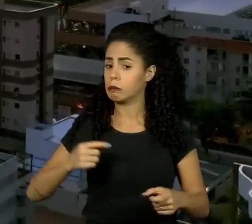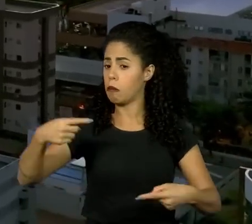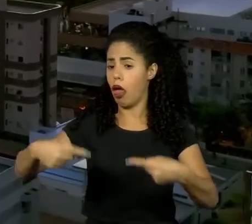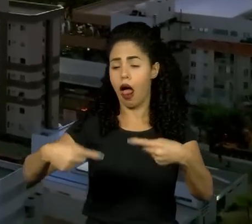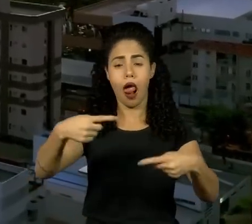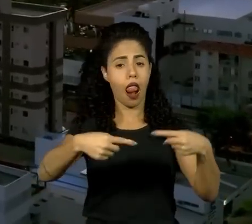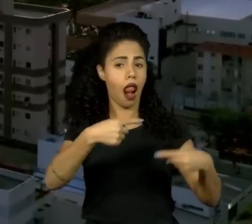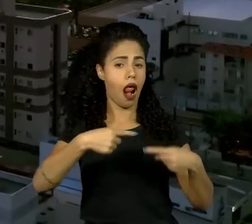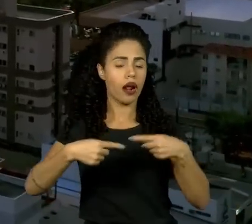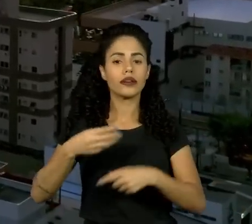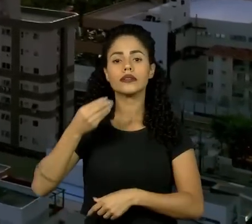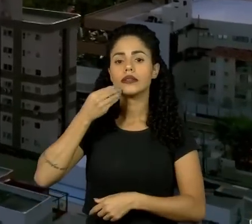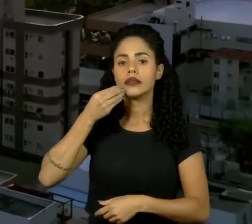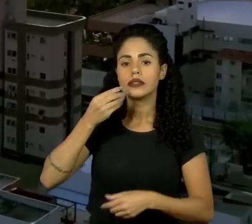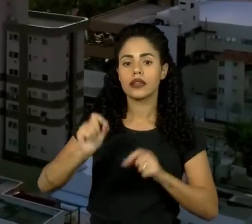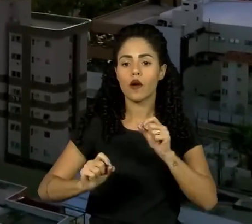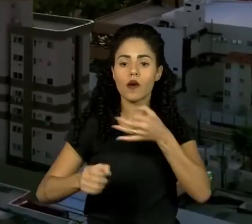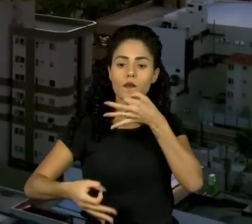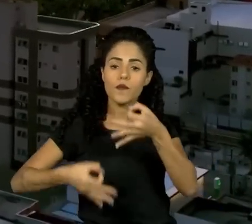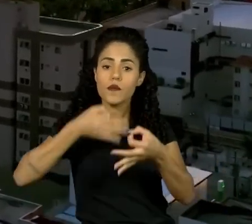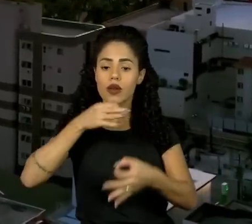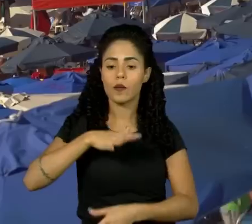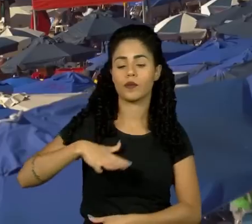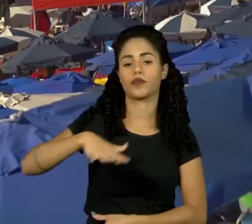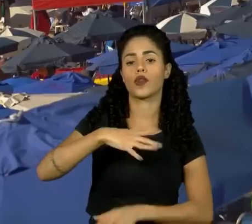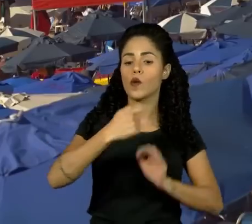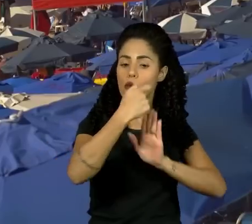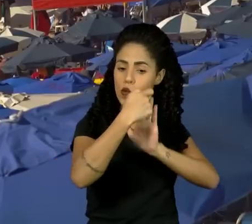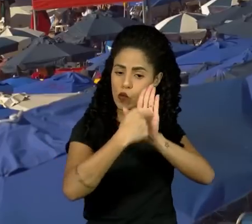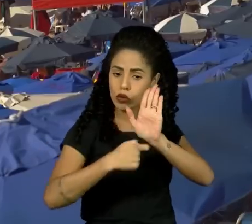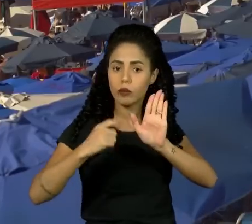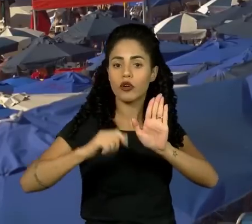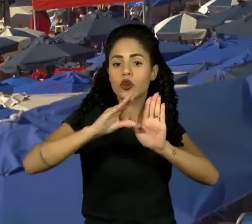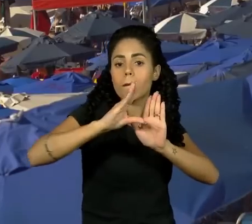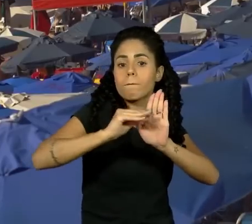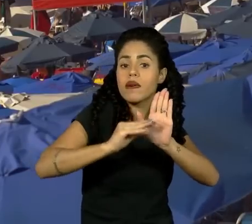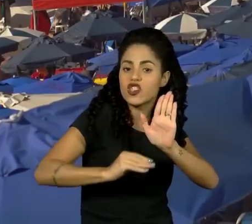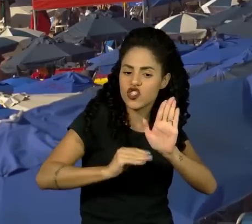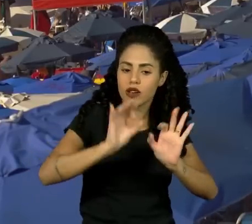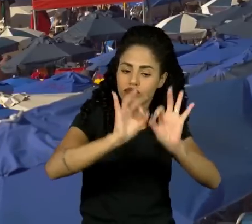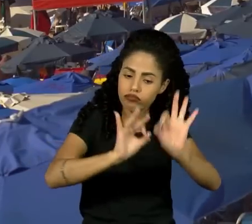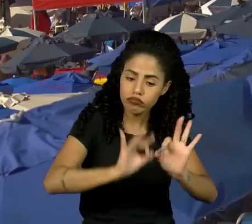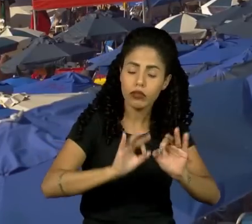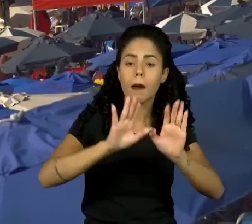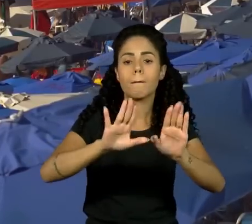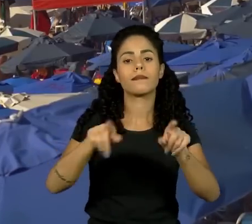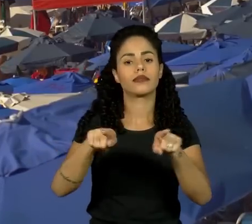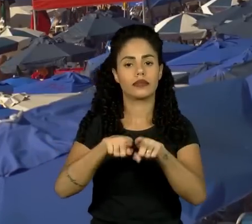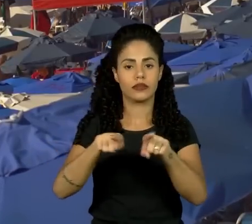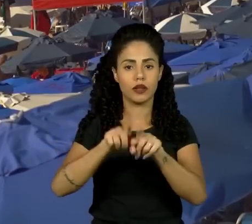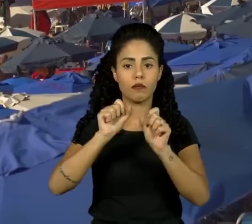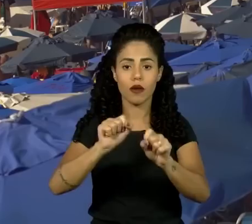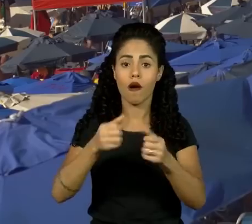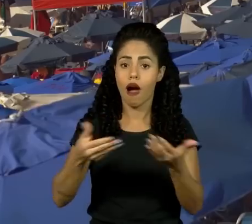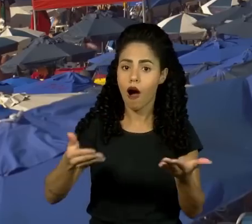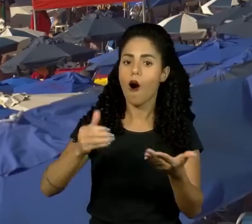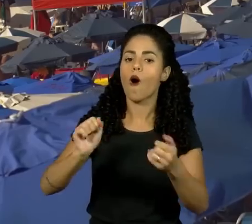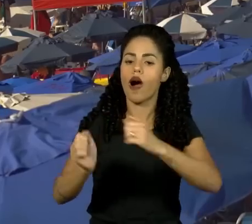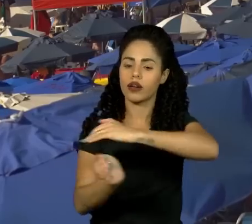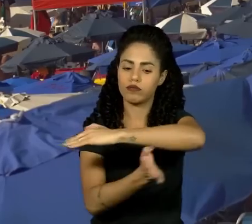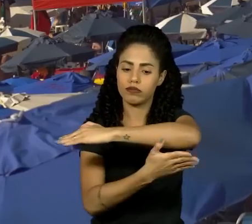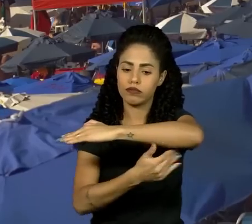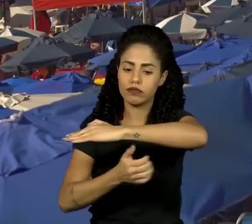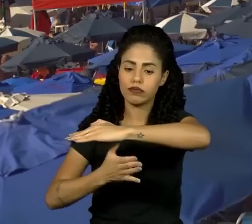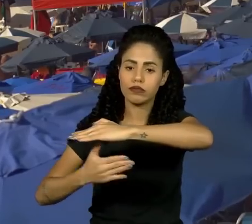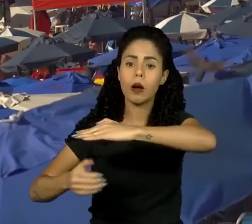Na tentativa de conter a opinião pública, o texto poderá ser alterado, mas ainda assim coloca os ecossistemas marinhos